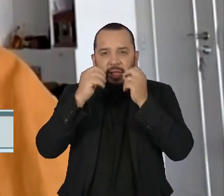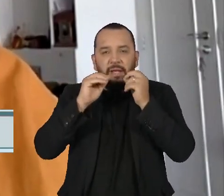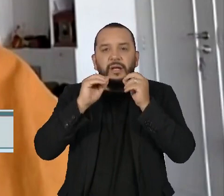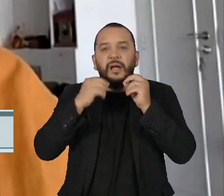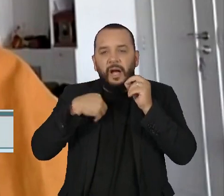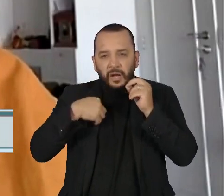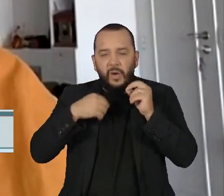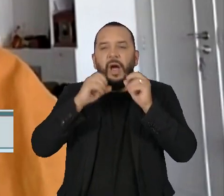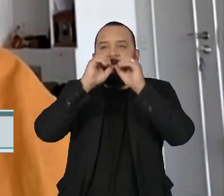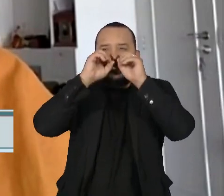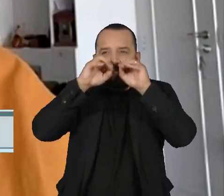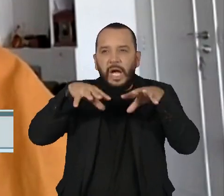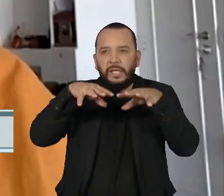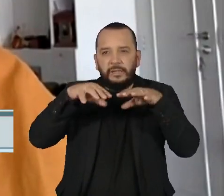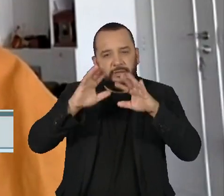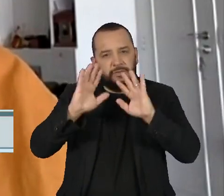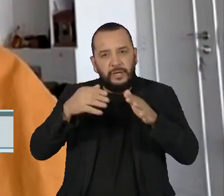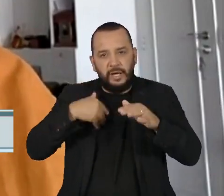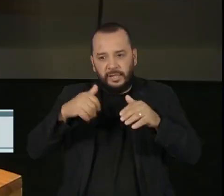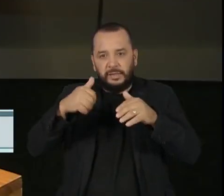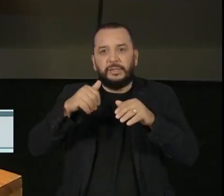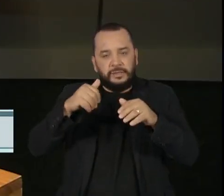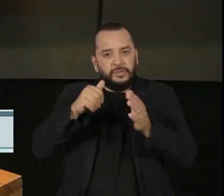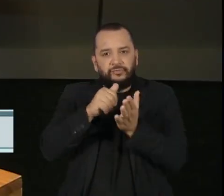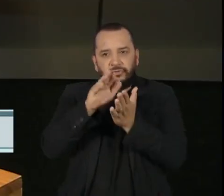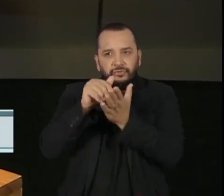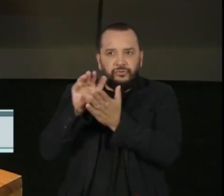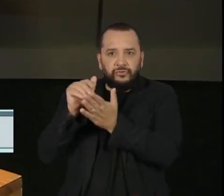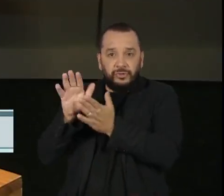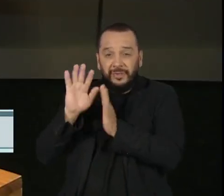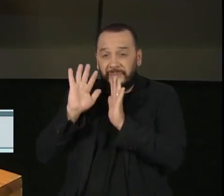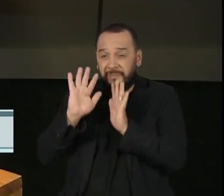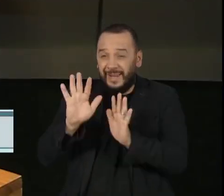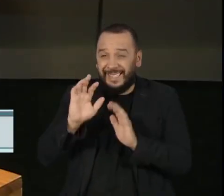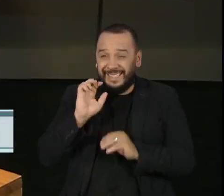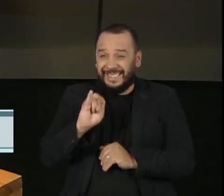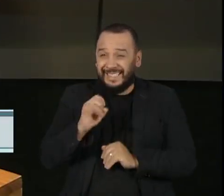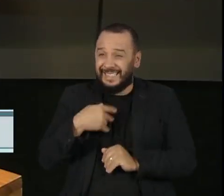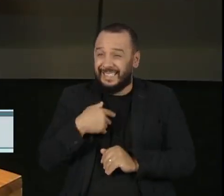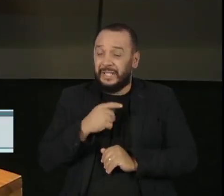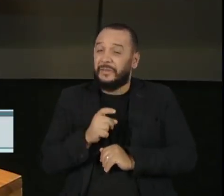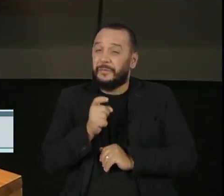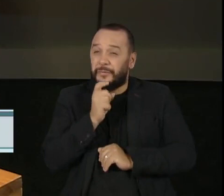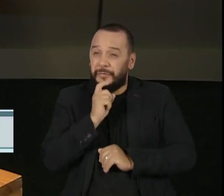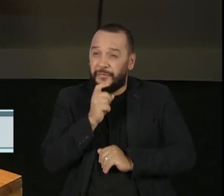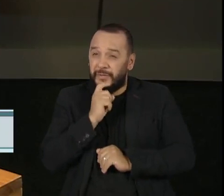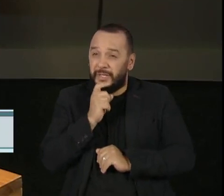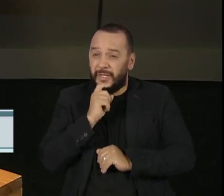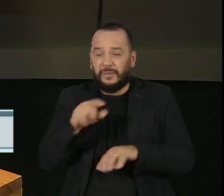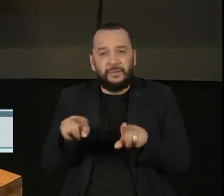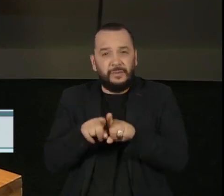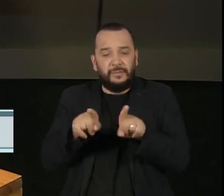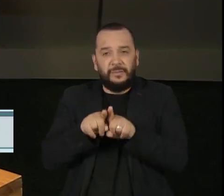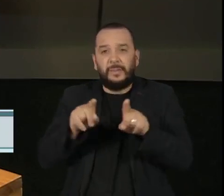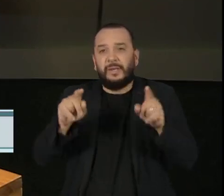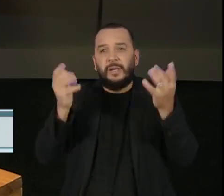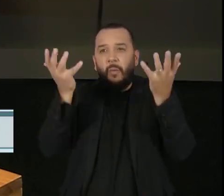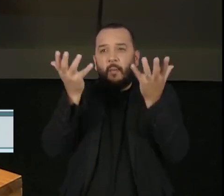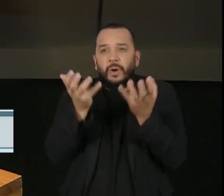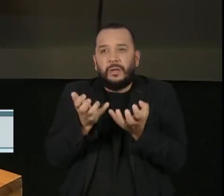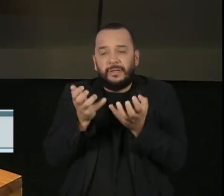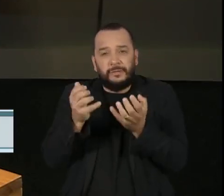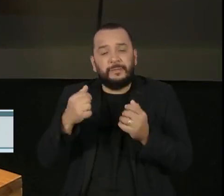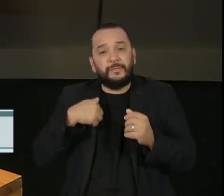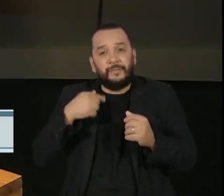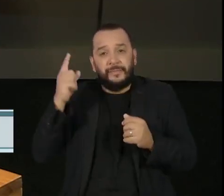nossas células e invadirem o nosso organismo. Com o tempo frio e a secura do ar, esse muco fica mais